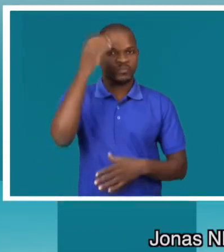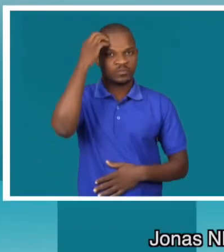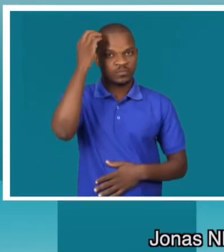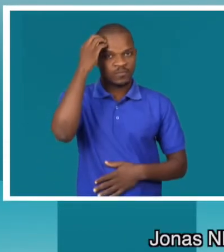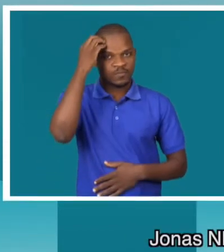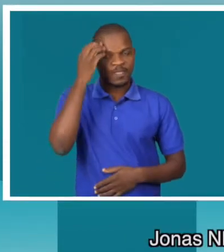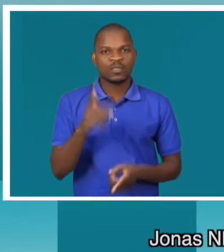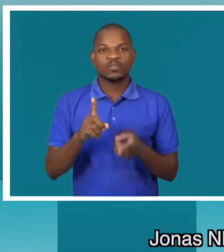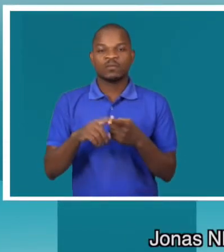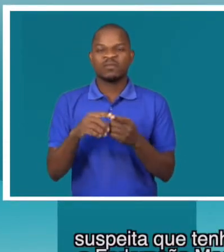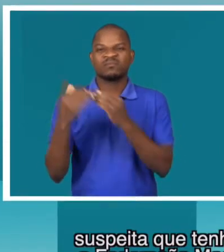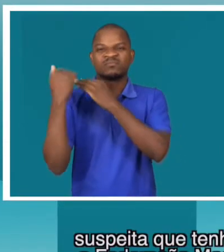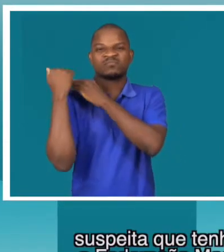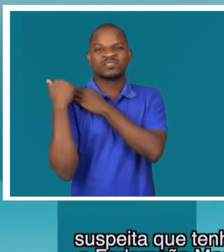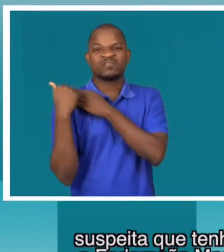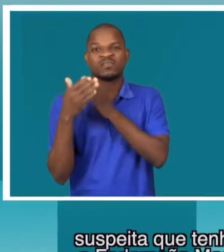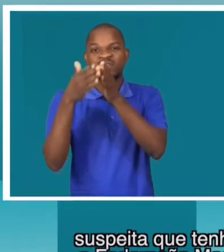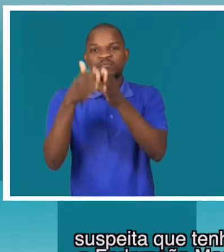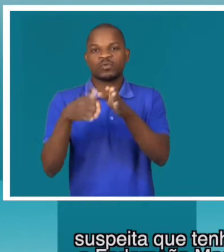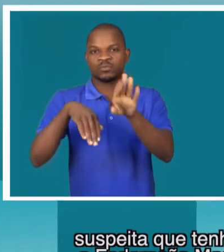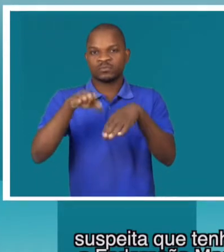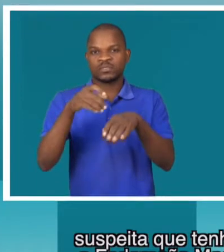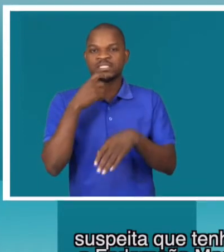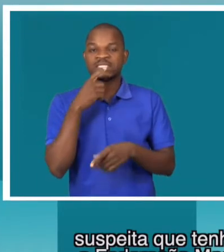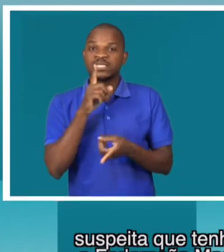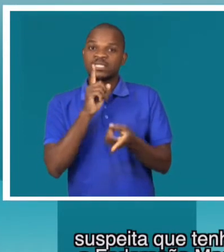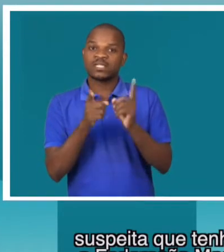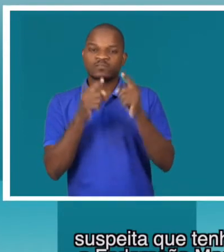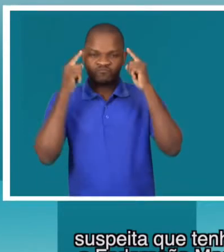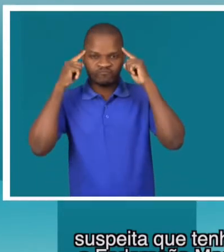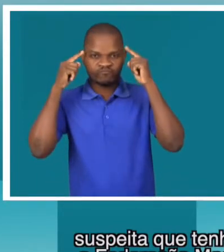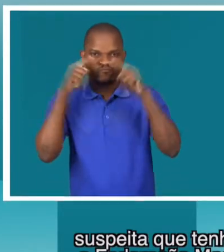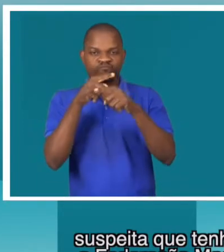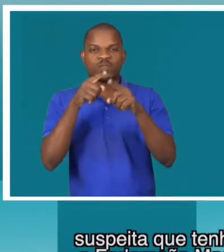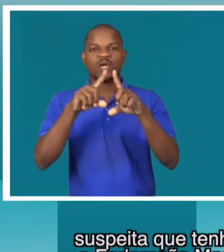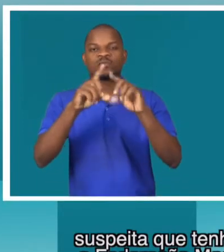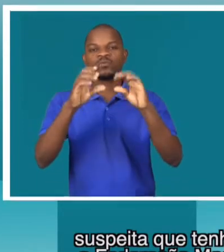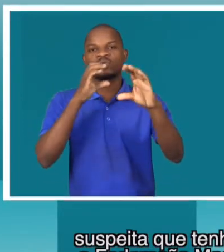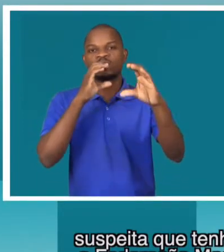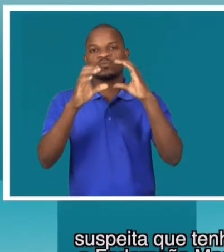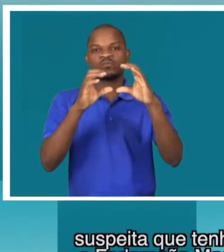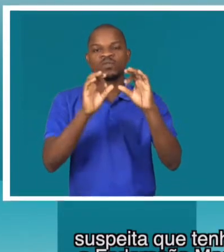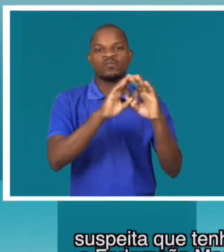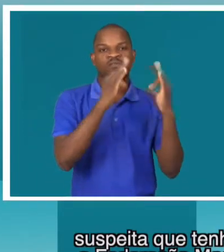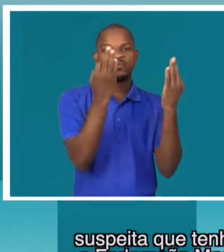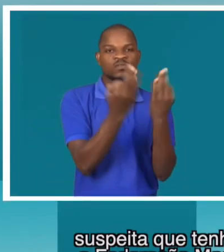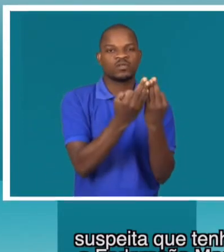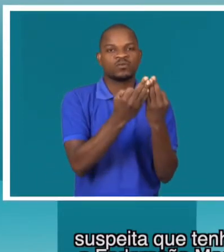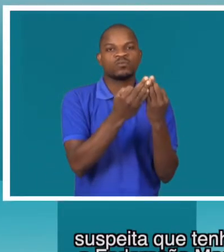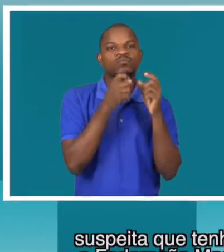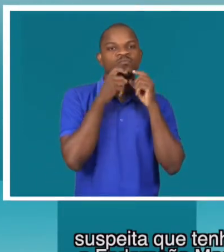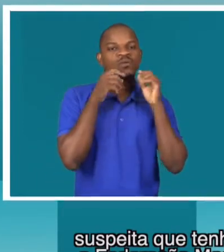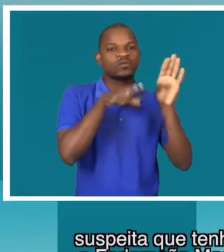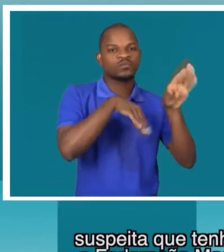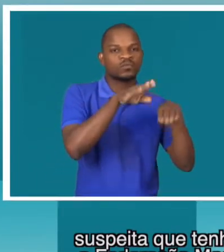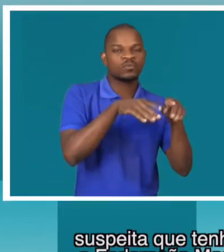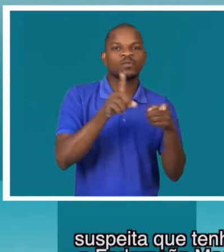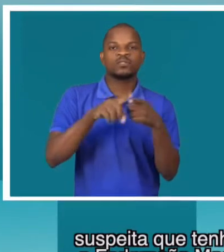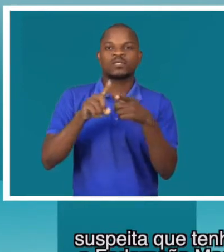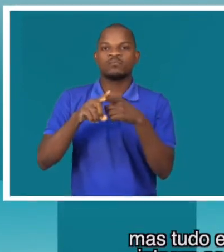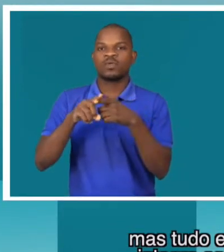empresário do jogador, suspeita que tenha havido falha na comunicação entre a Federação Moçambicana de Futebol e o Amor a